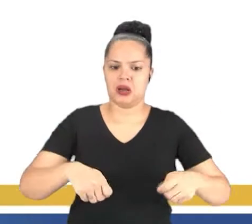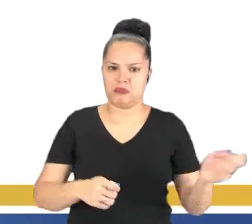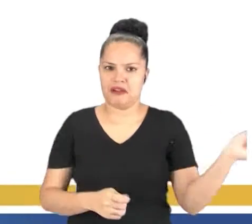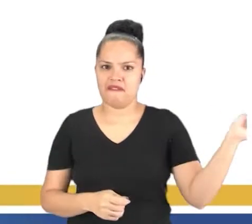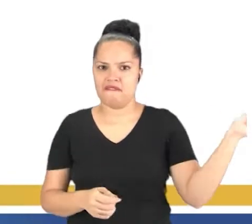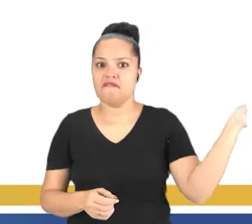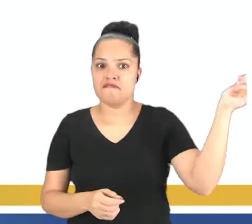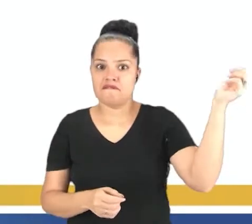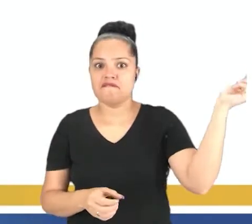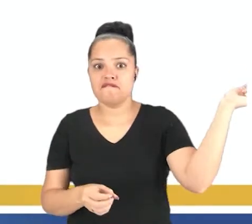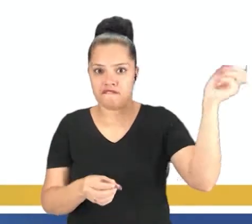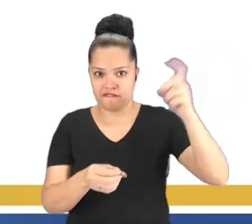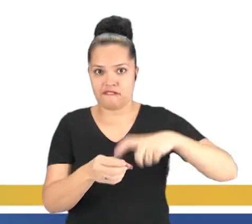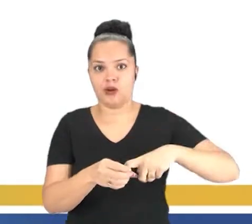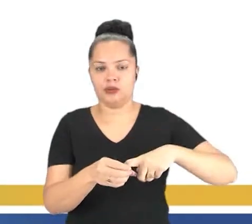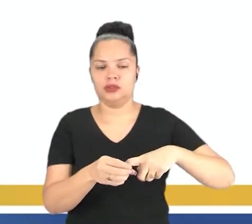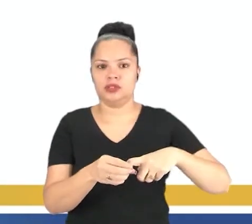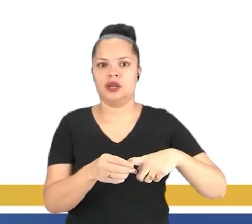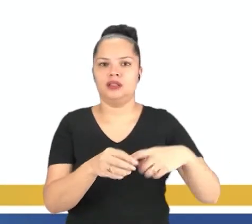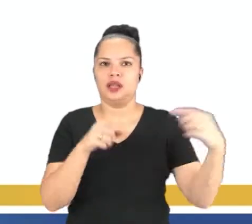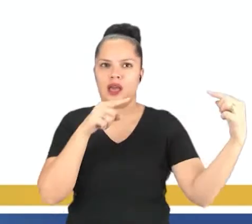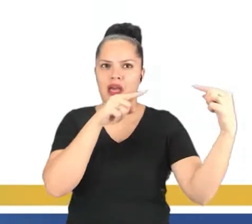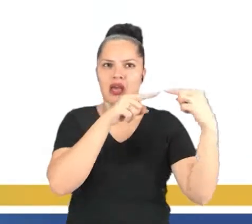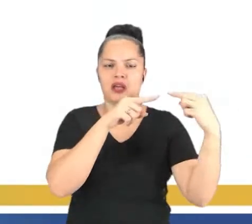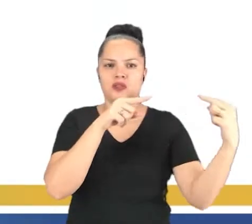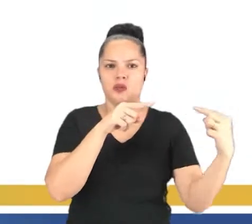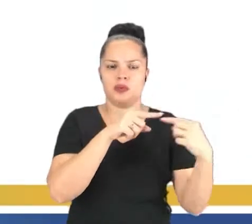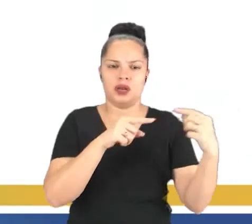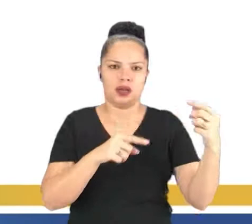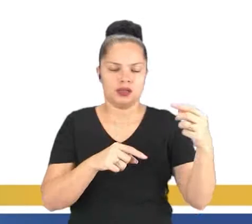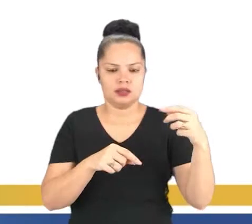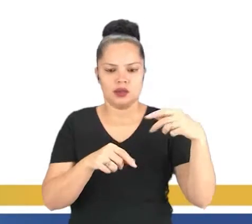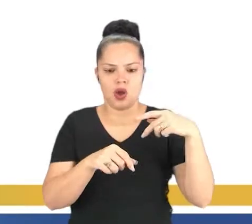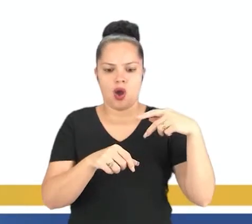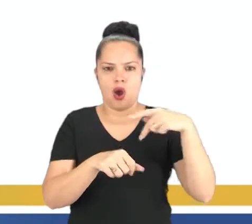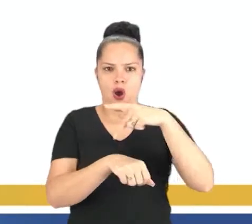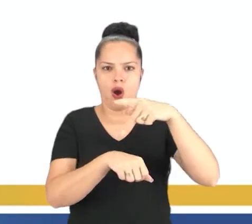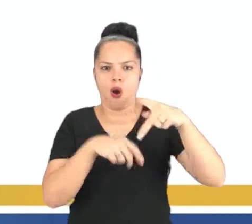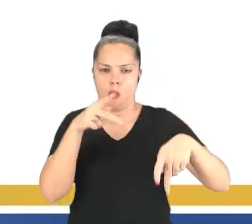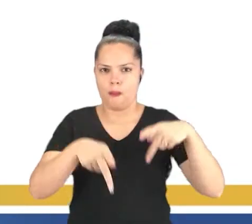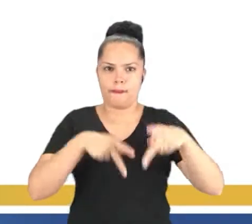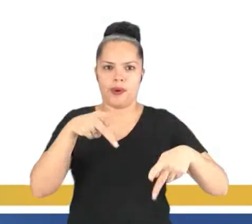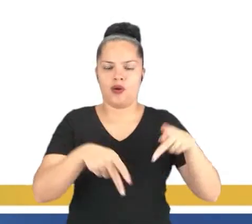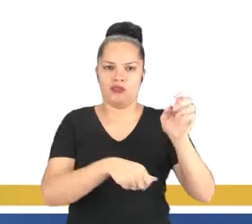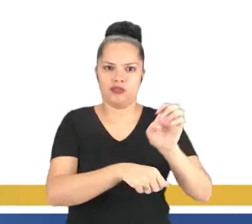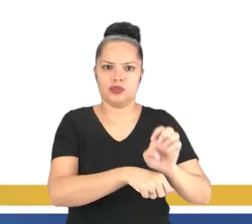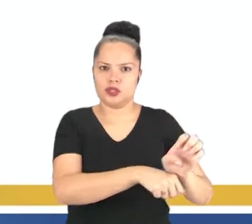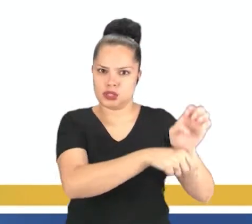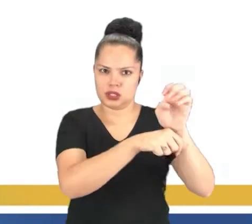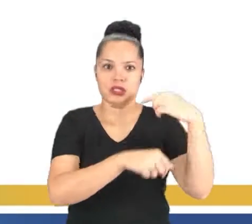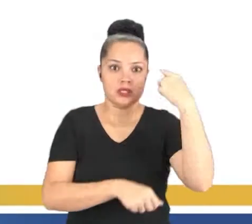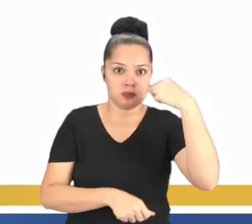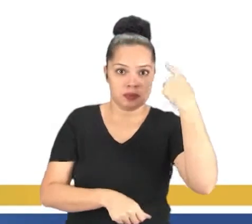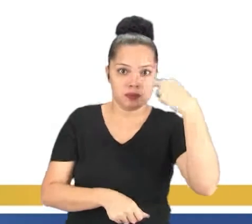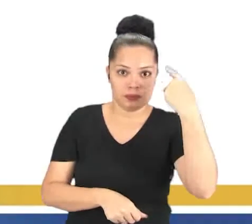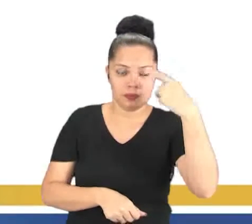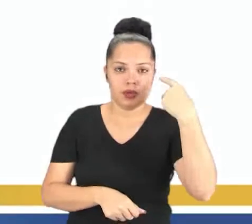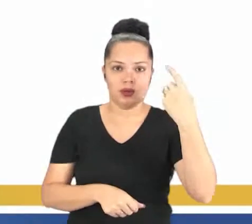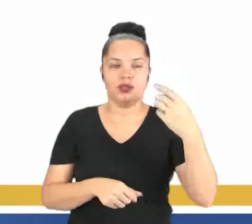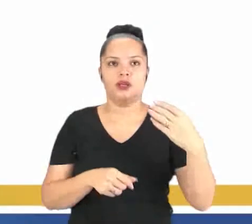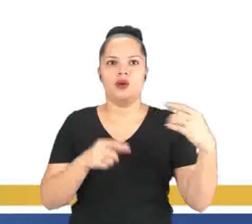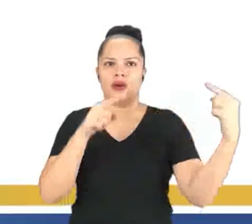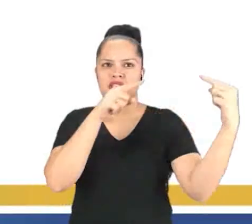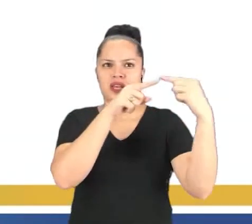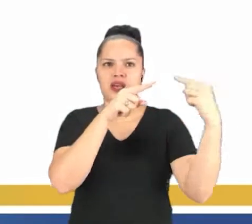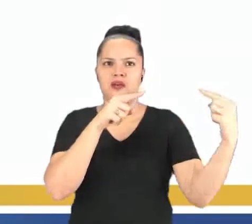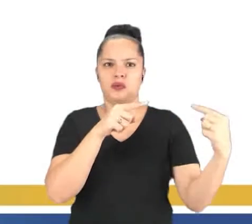associaram essa profissional aos espanhóis tá com isso eles faziam sacrifícios animais e humanos para que os deuses não